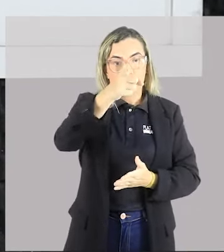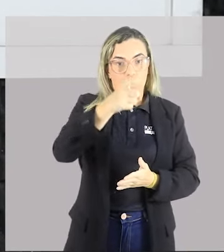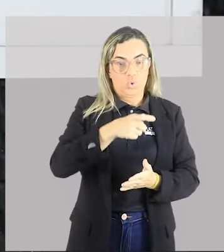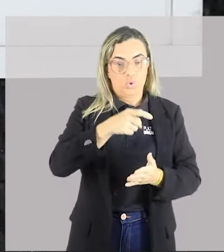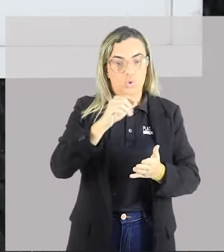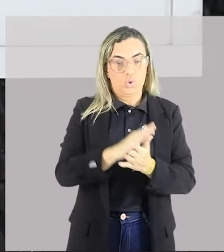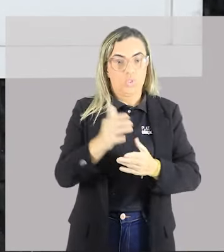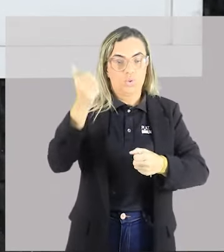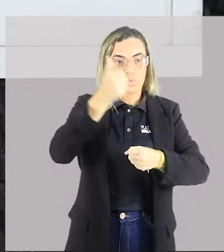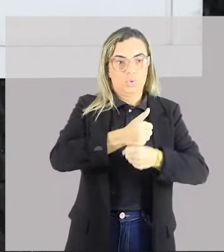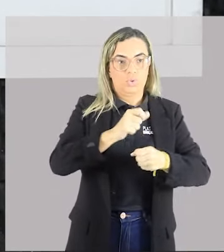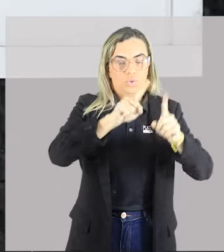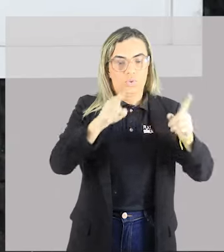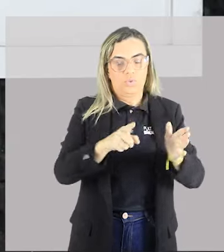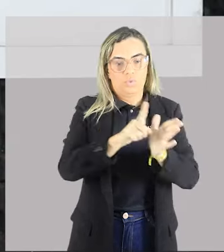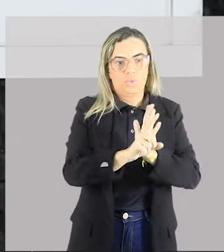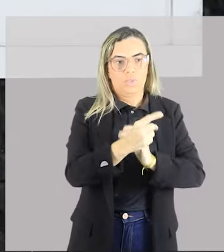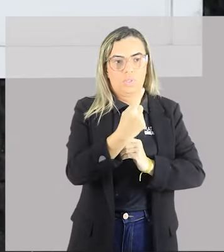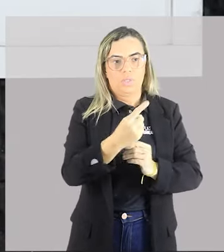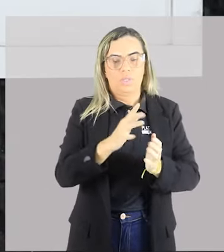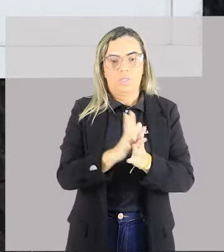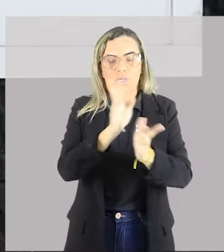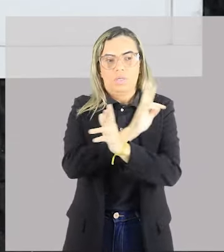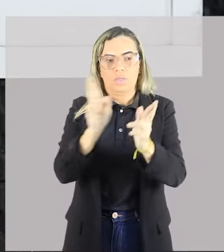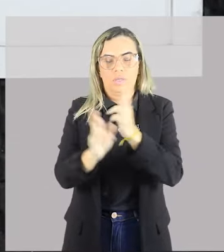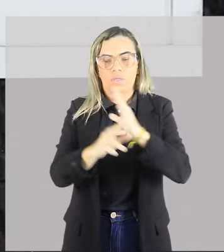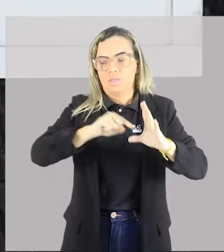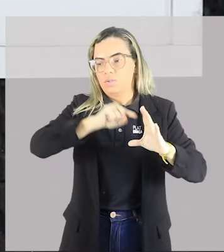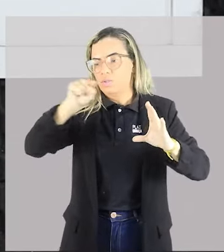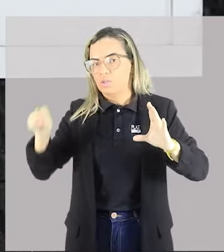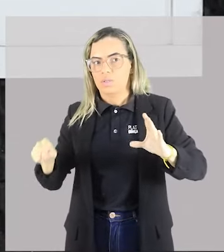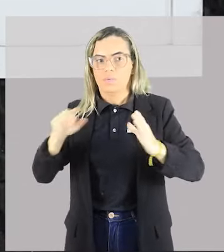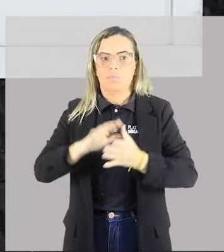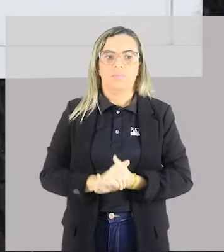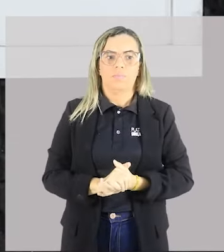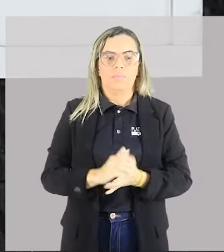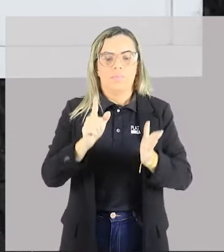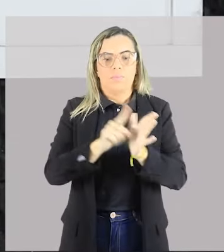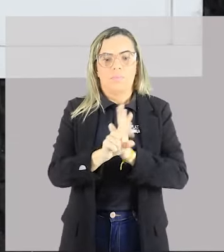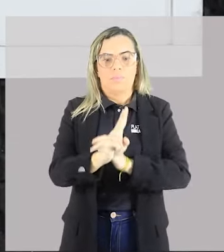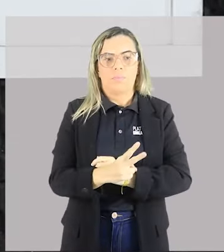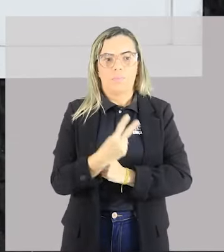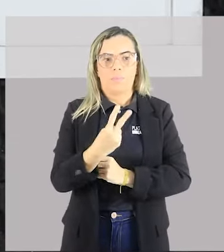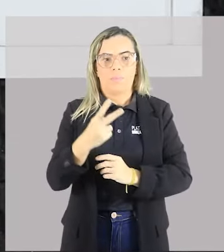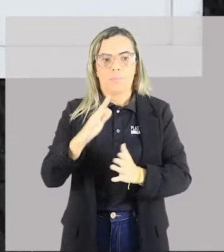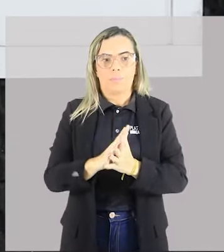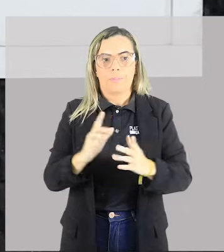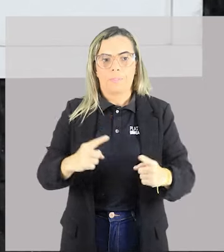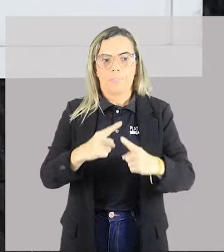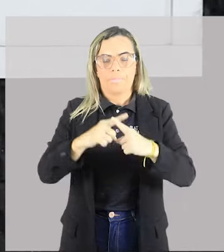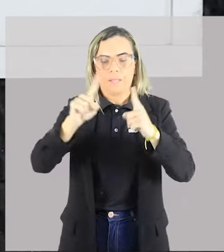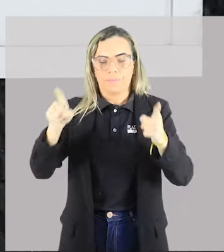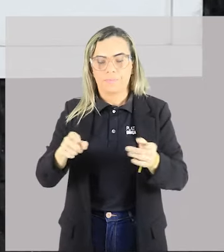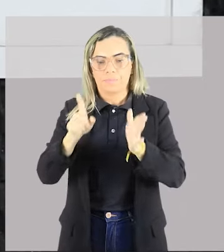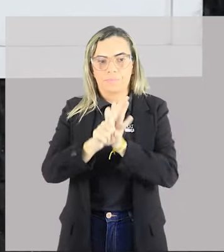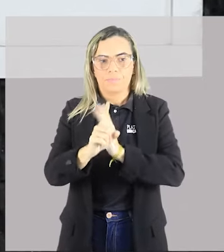quem ele está associado Então vamos lá -2 multiplicado por